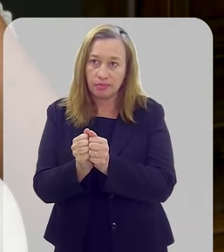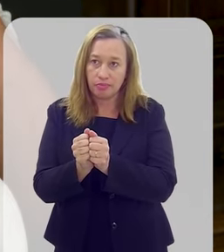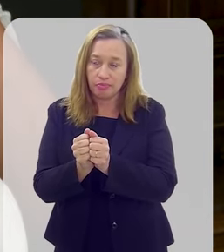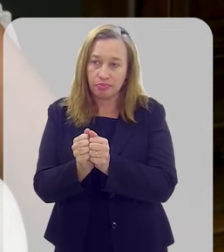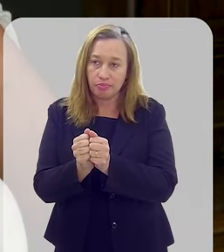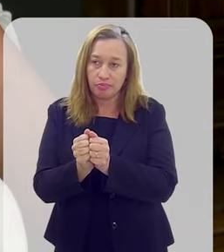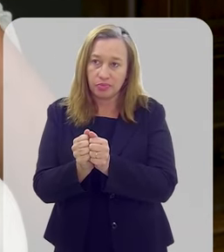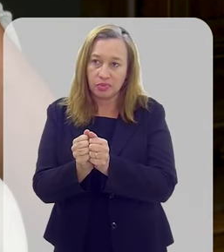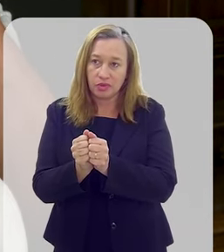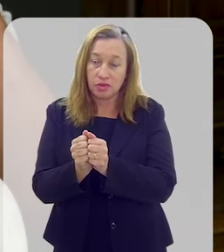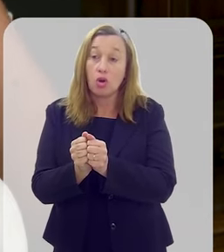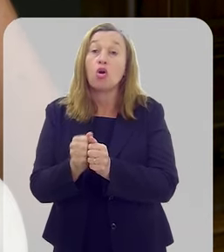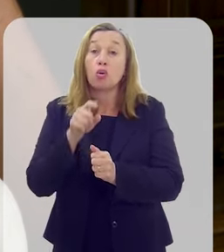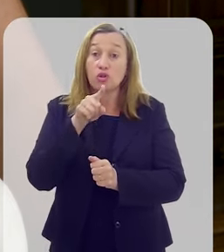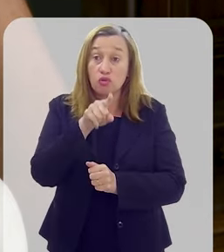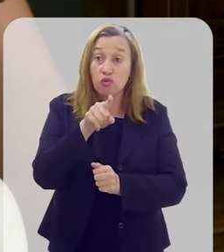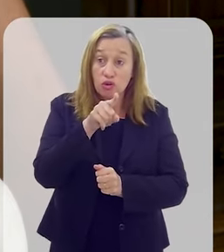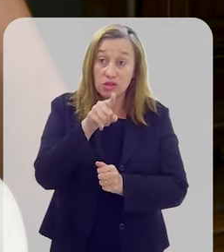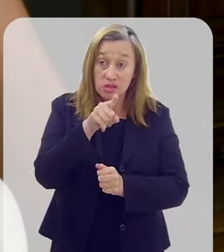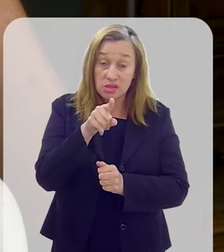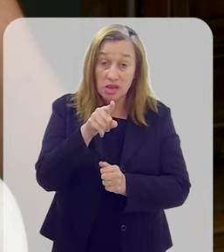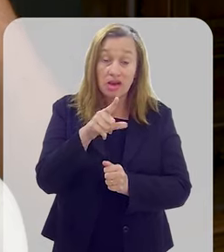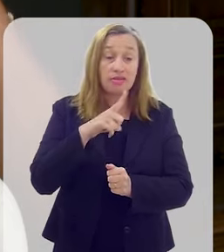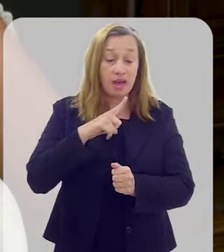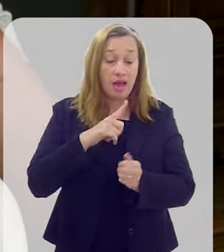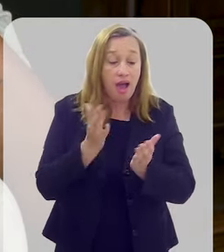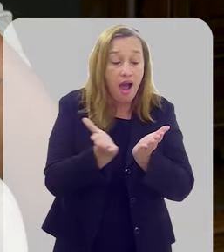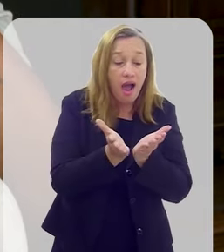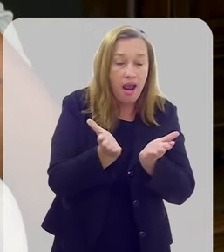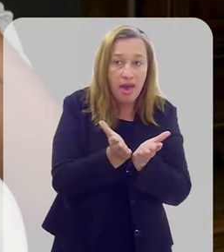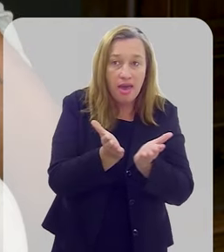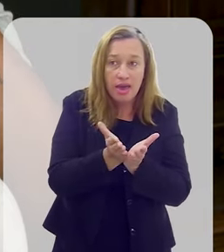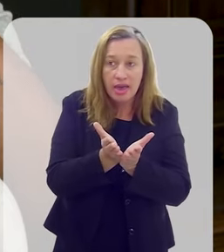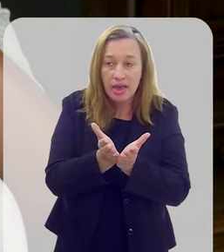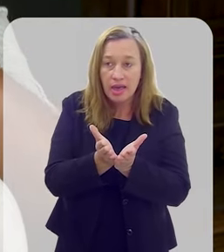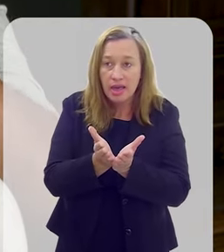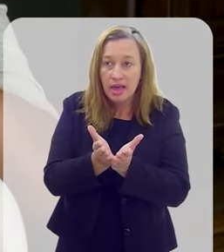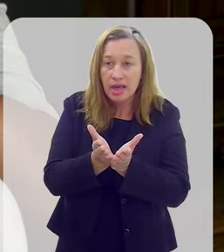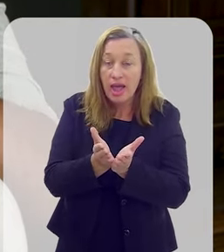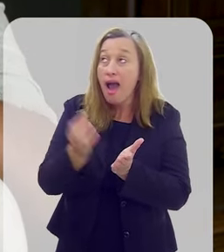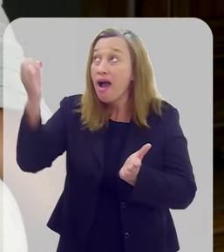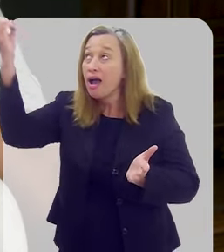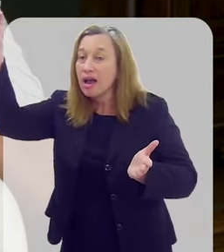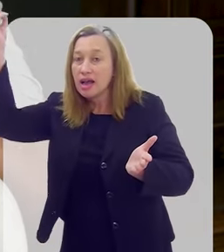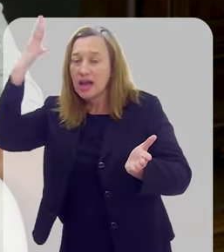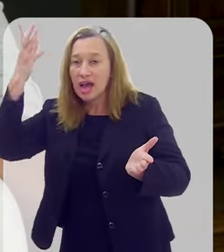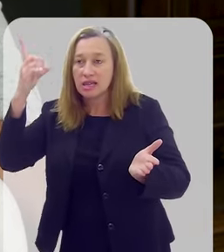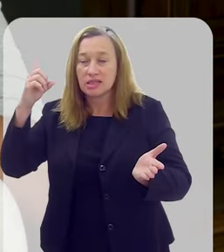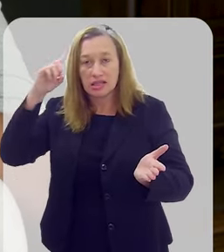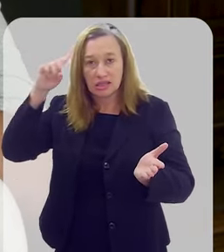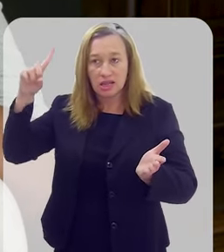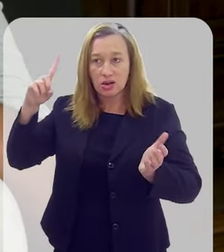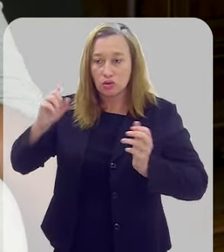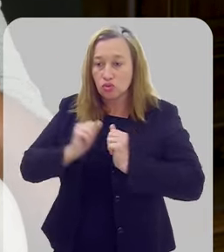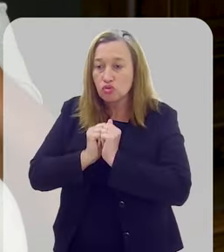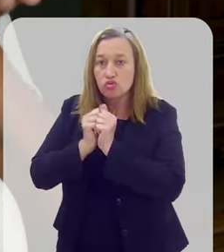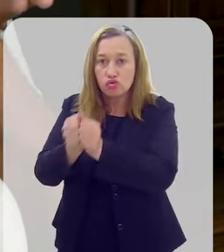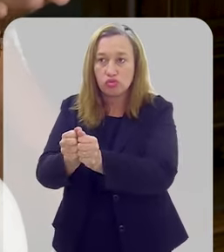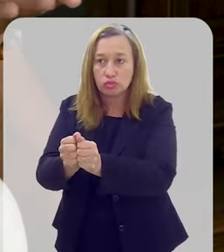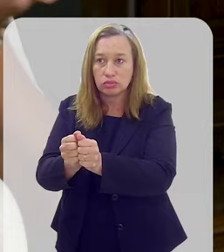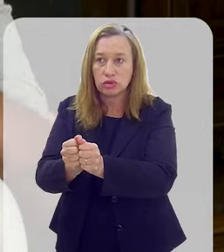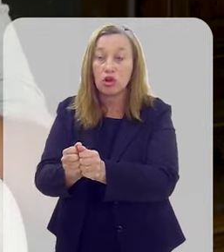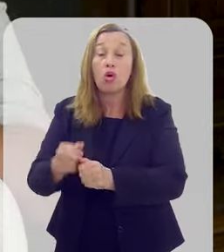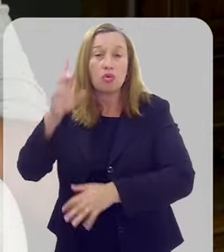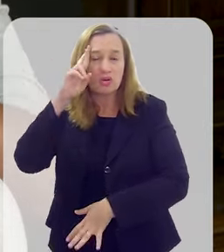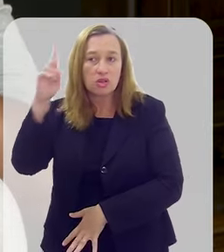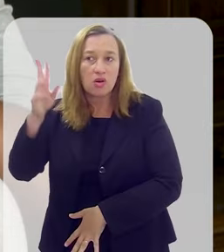Rema né quando você traz a lei Mas que você traz a graça eles precisam caminhar juntos porque o o